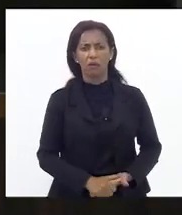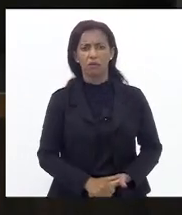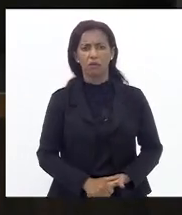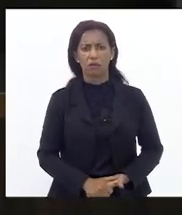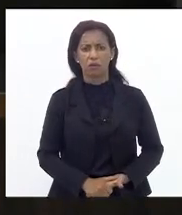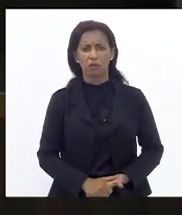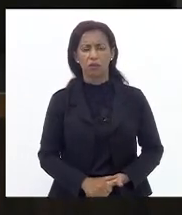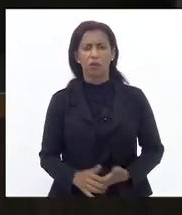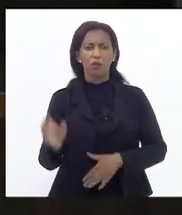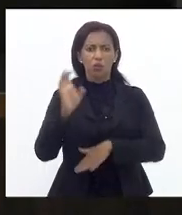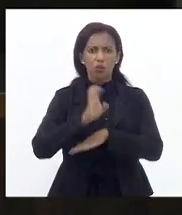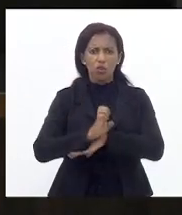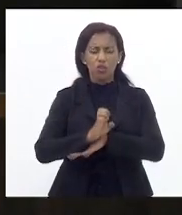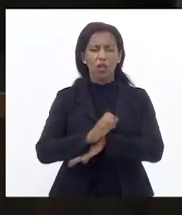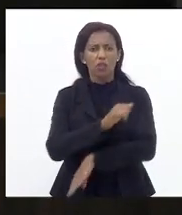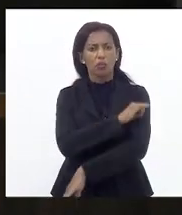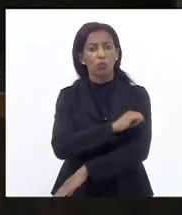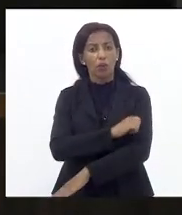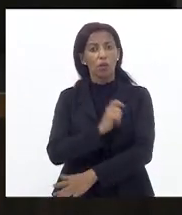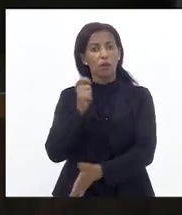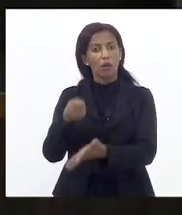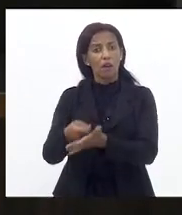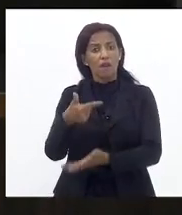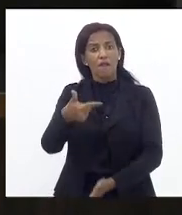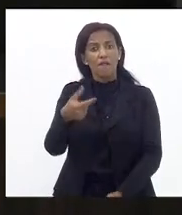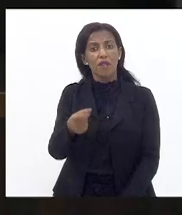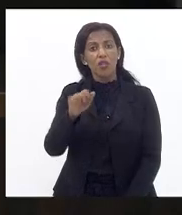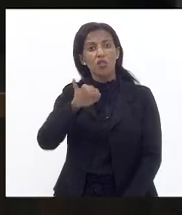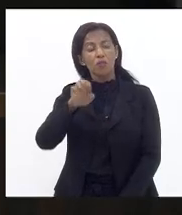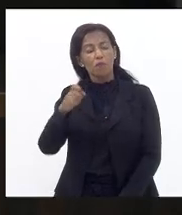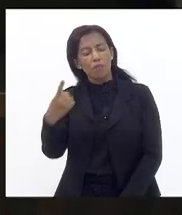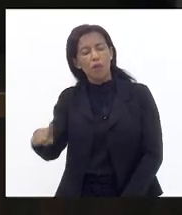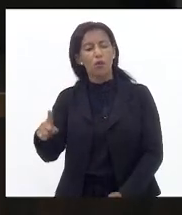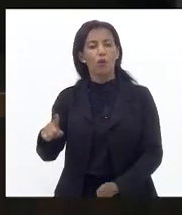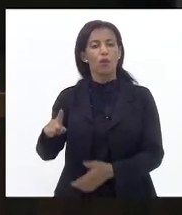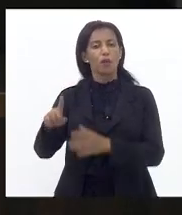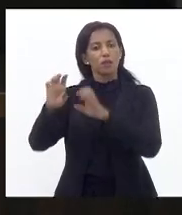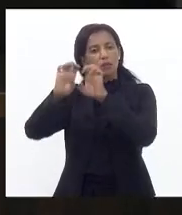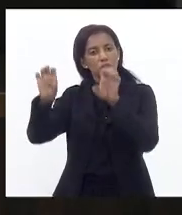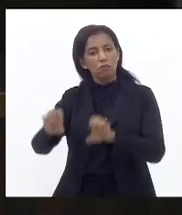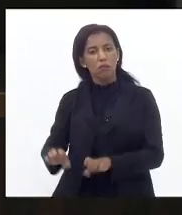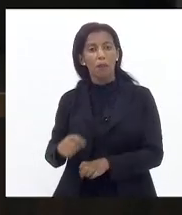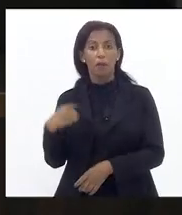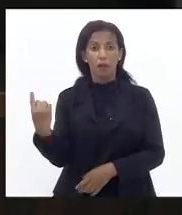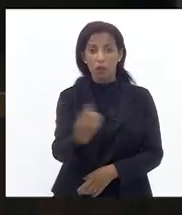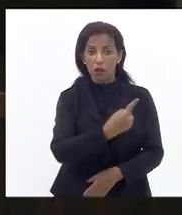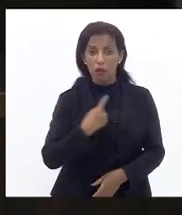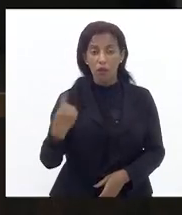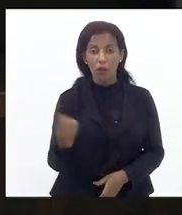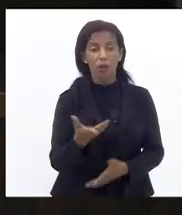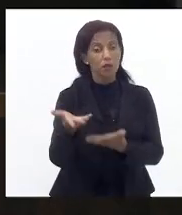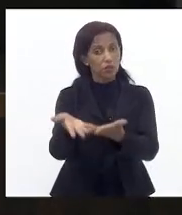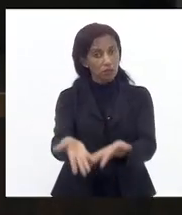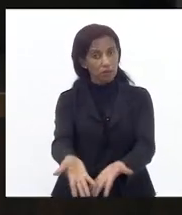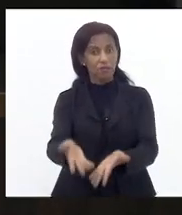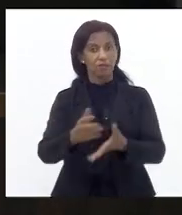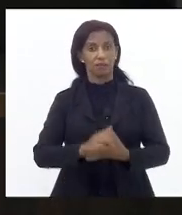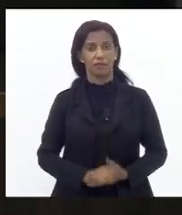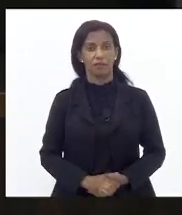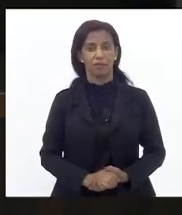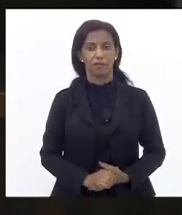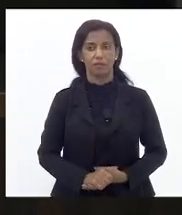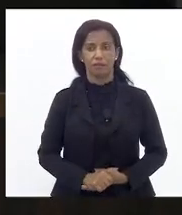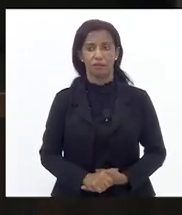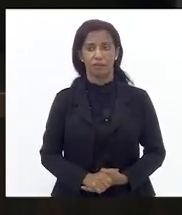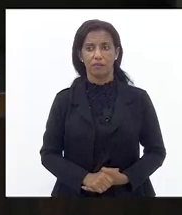é um santo Rio de Janeiro tá botando 20 bilhões de reais em infraestrutura investimento para nós estão aí